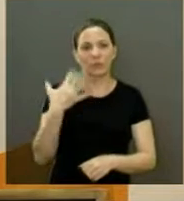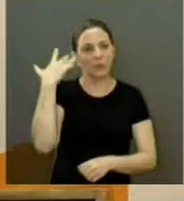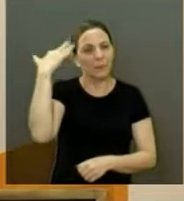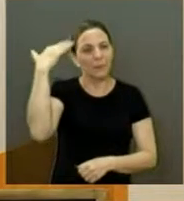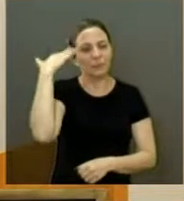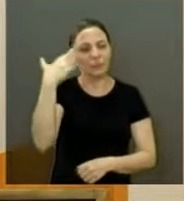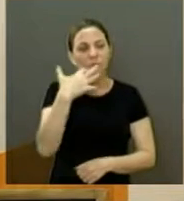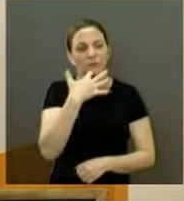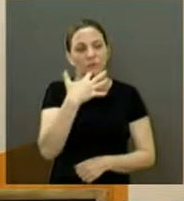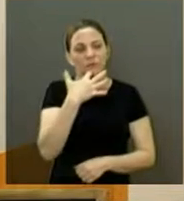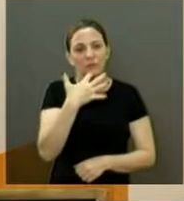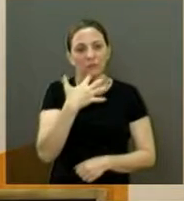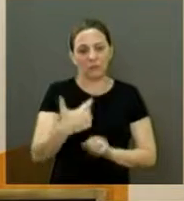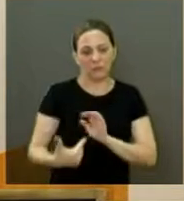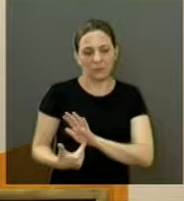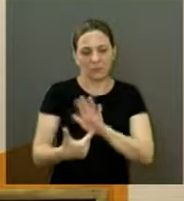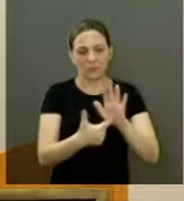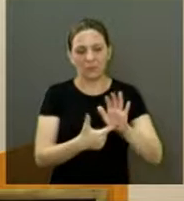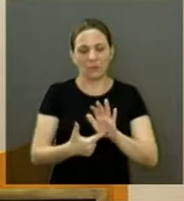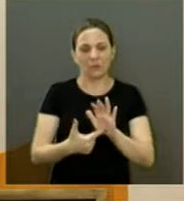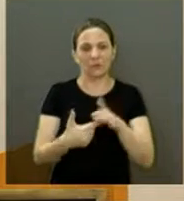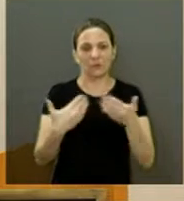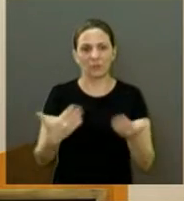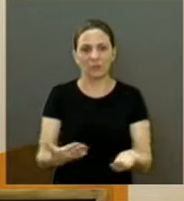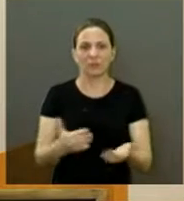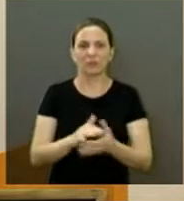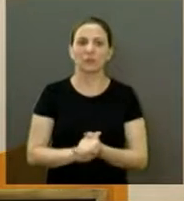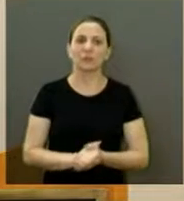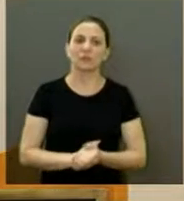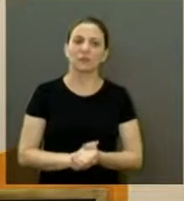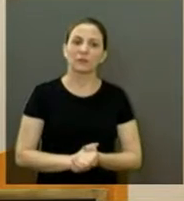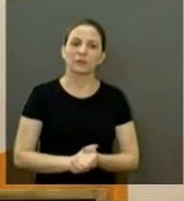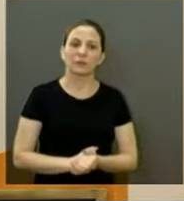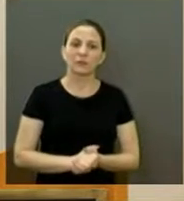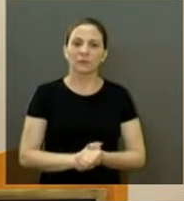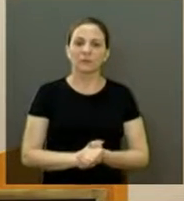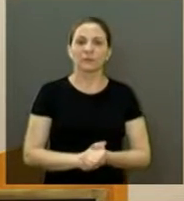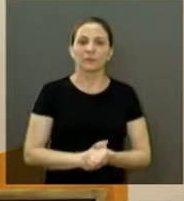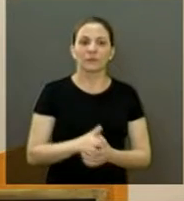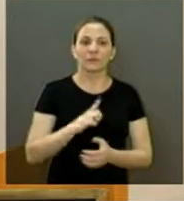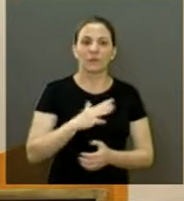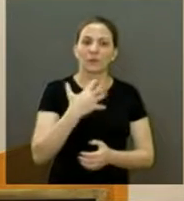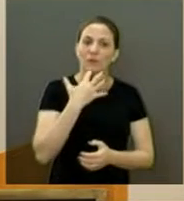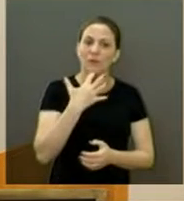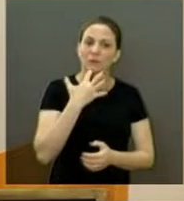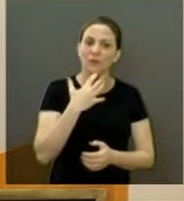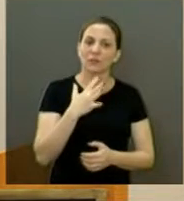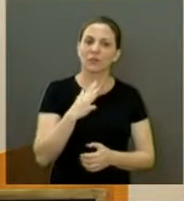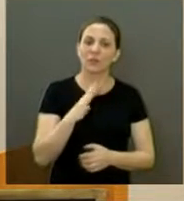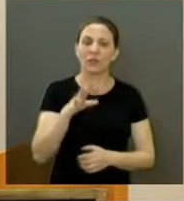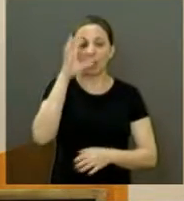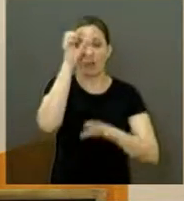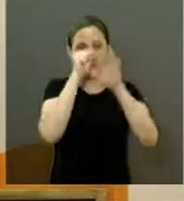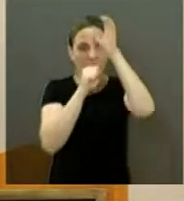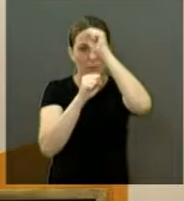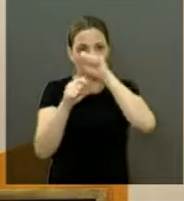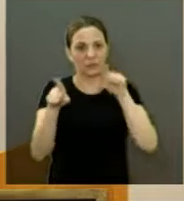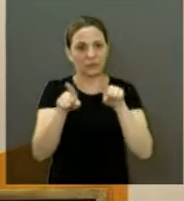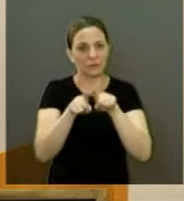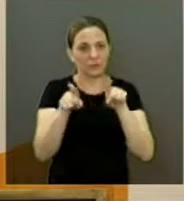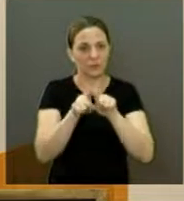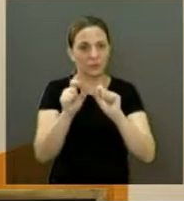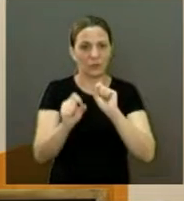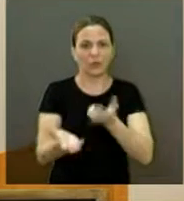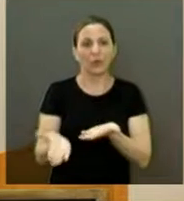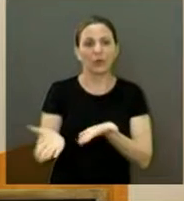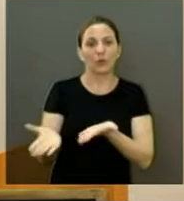conhecimento que eles leva e lá você vai além de você vai conhecer você aprende também com eles que os